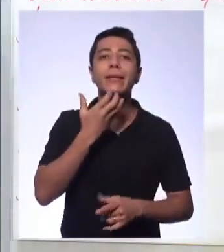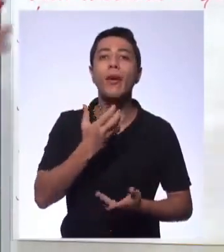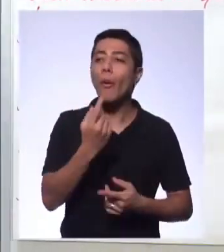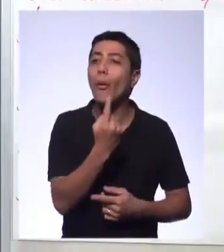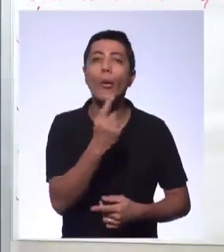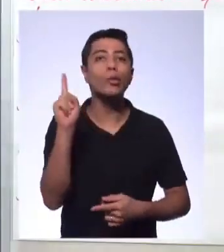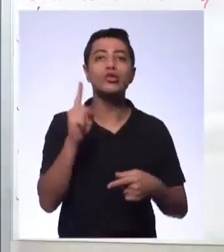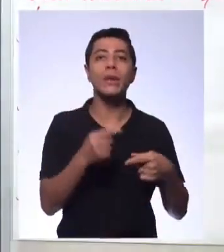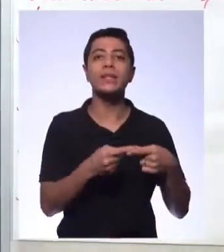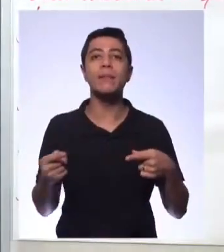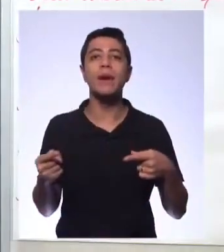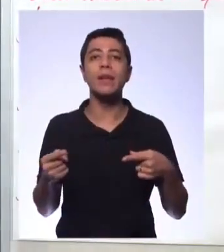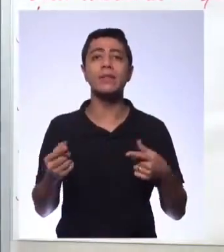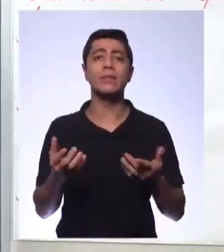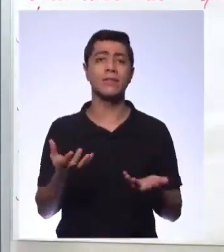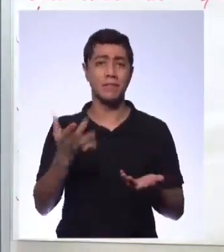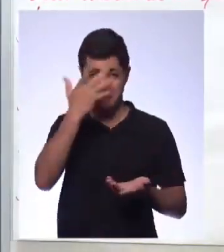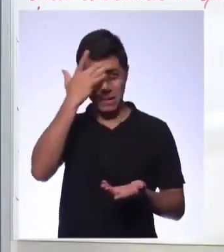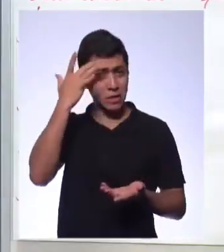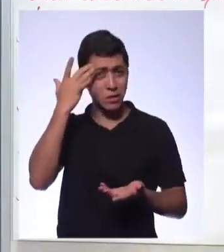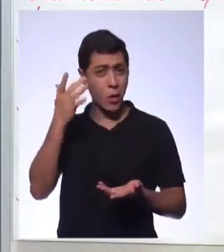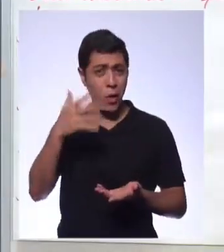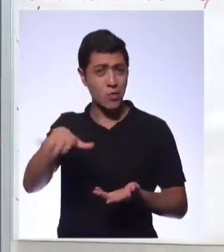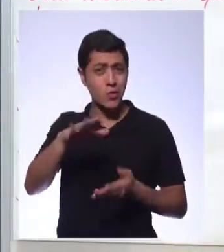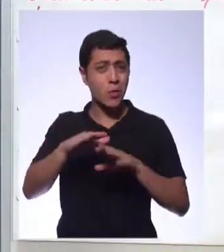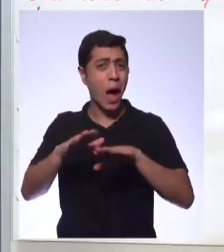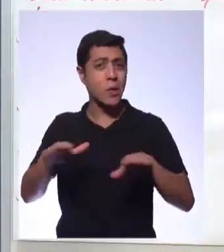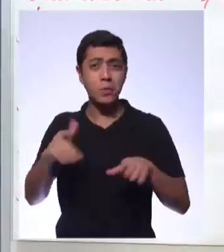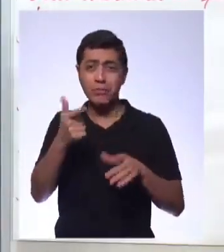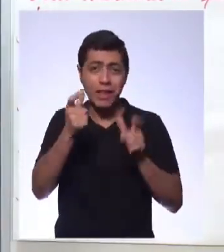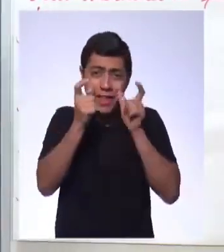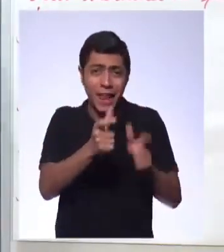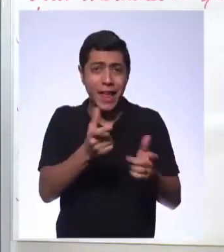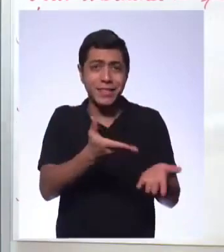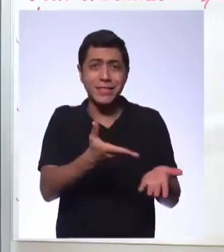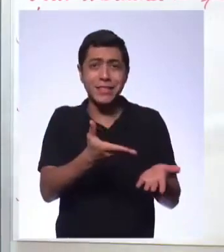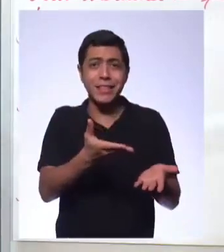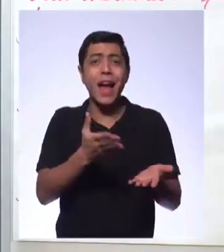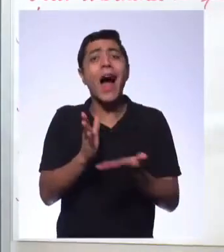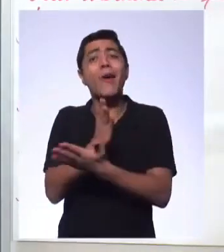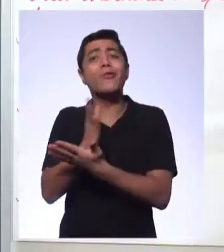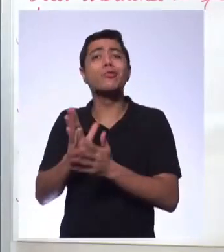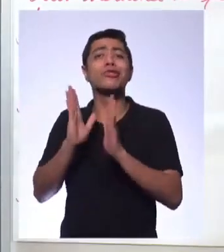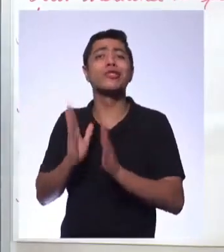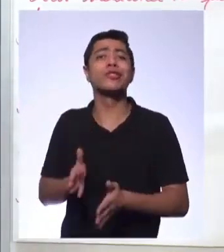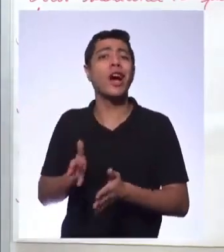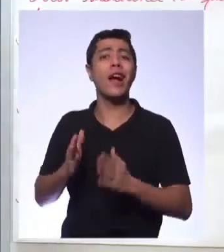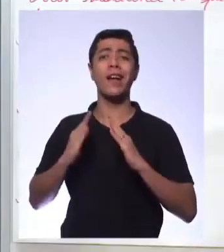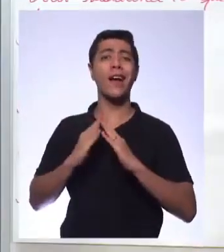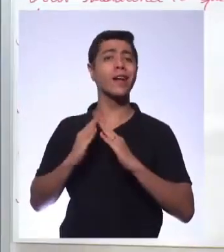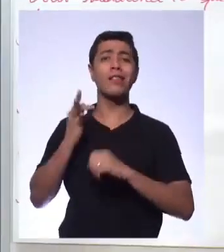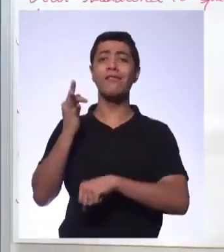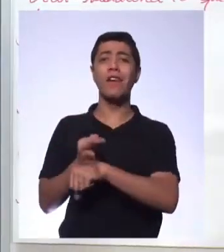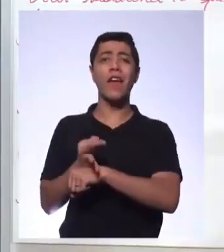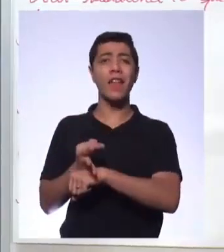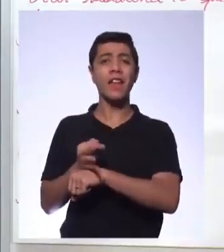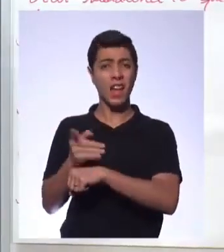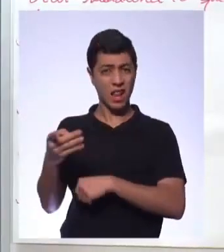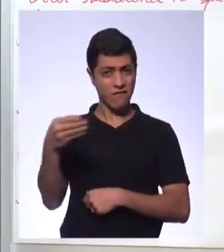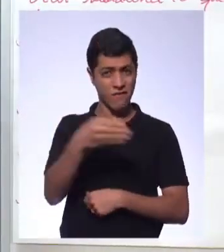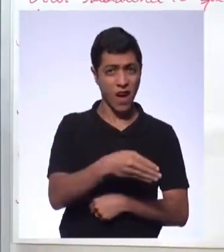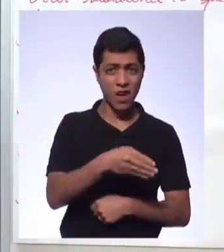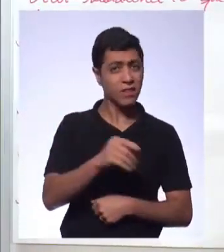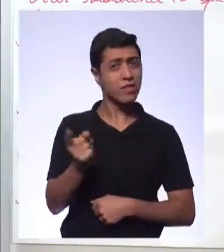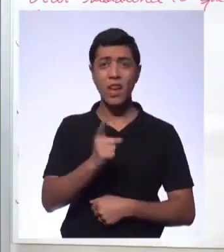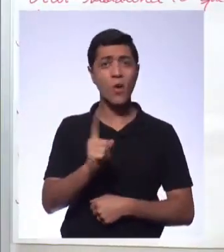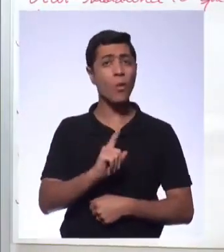ano, enfim, né, já não está mais frequentando. Então, a ideia é sempre, né, num período em que você vai ter um público maior